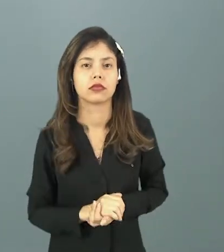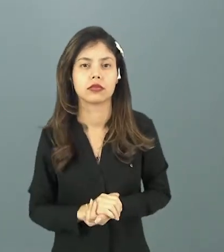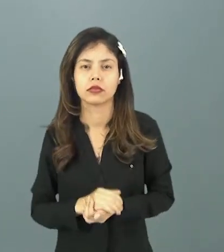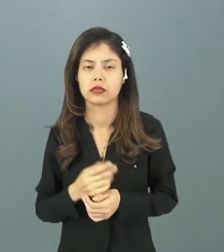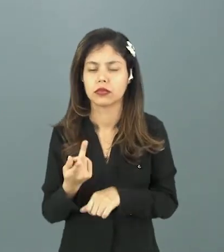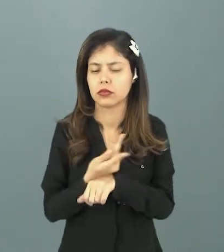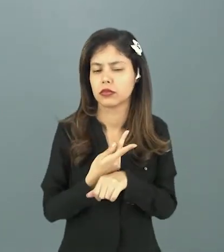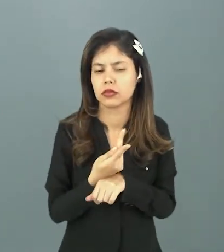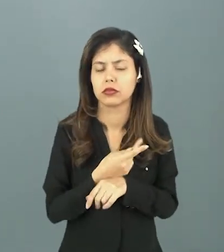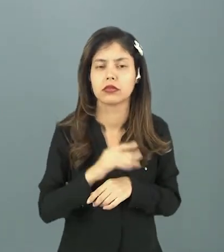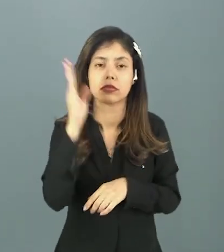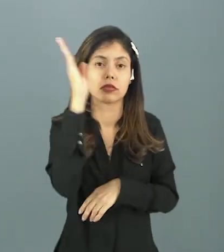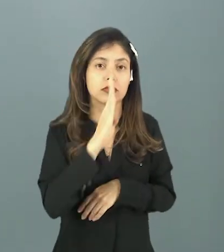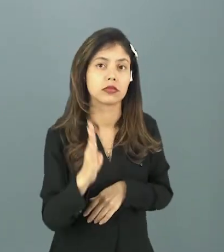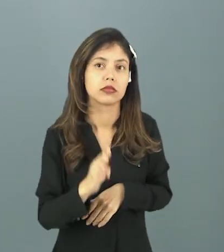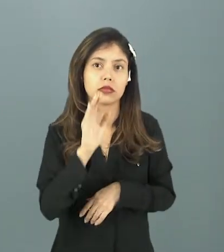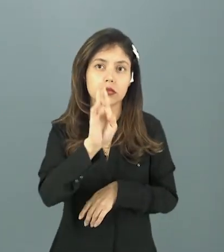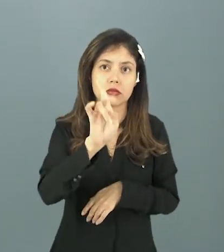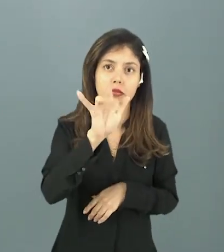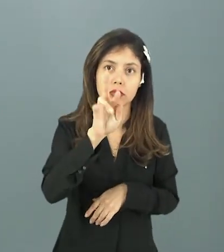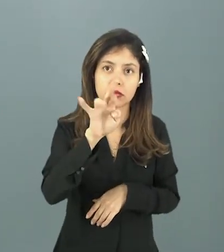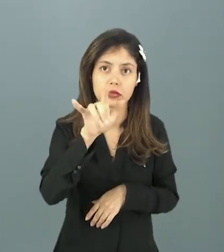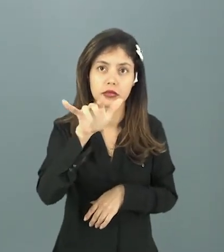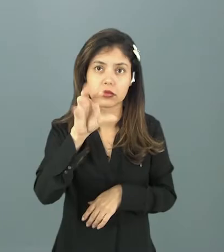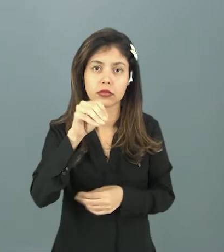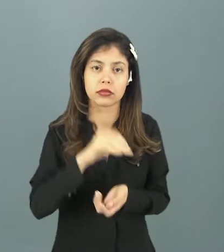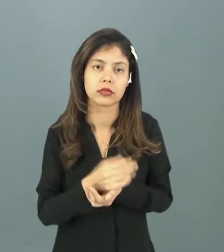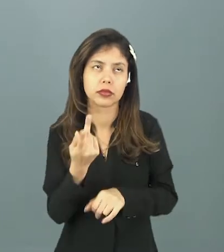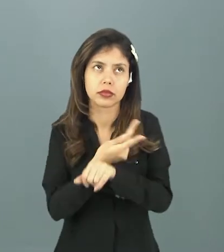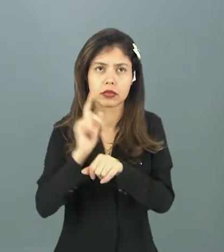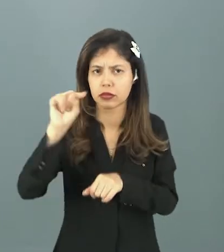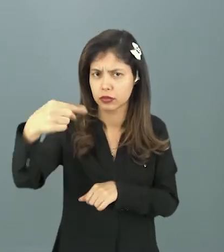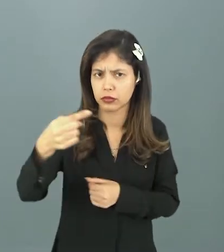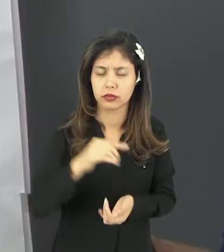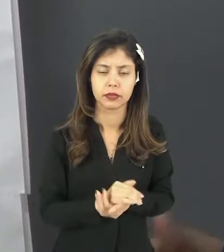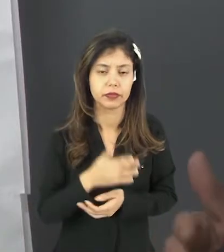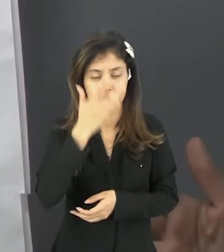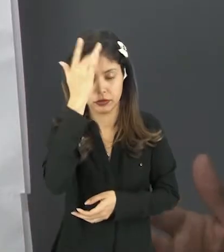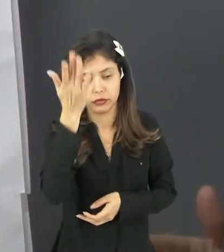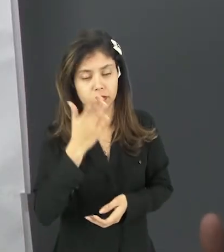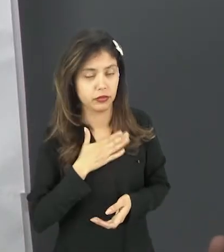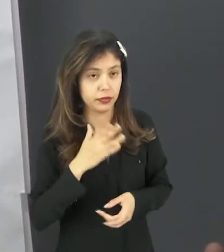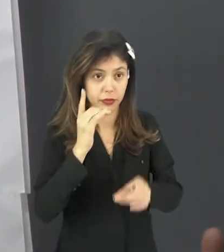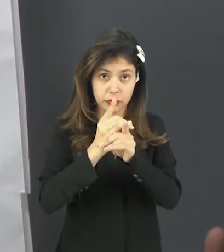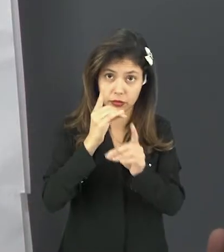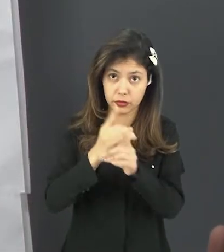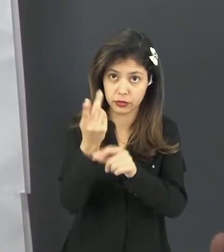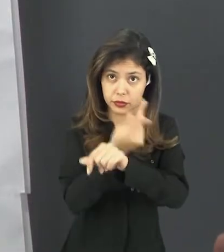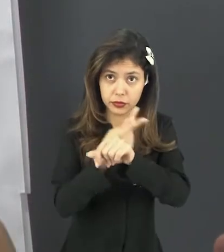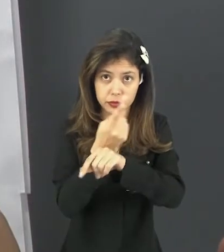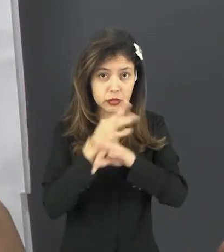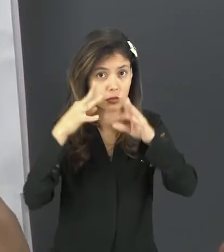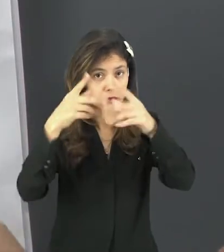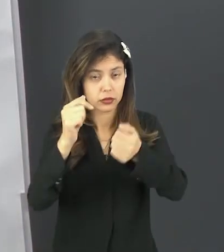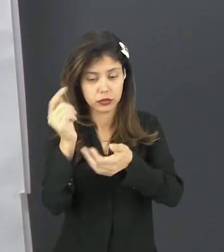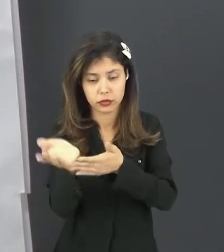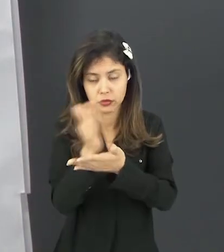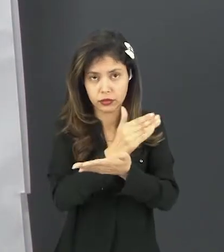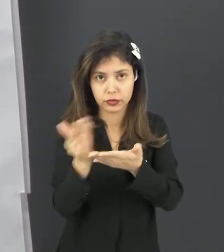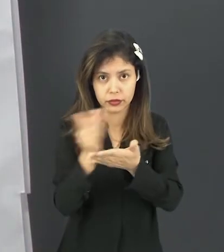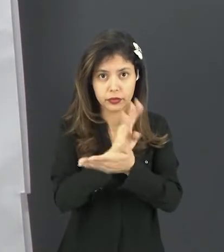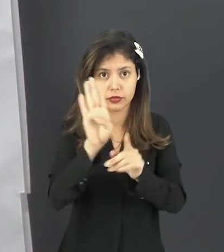vamos supor que seja brasileiro, eu já sei que pode ser depois dessa daqui, ó. Aí fica mais fácil do que ficar procurando todas as palavras com a letra